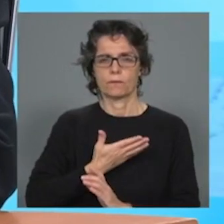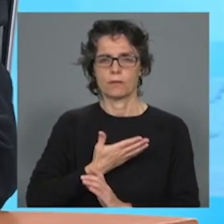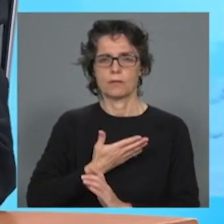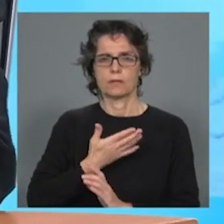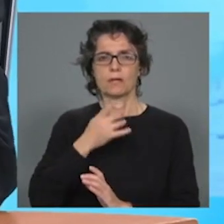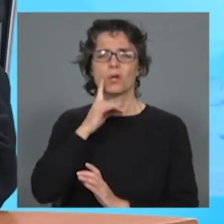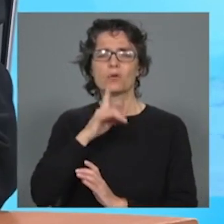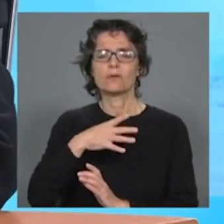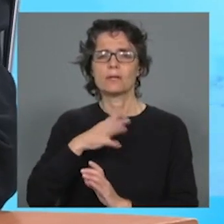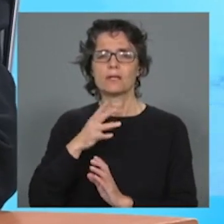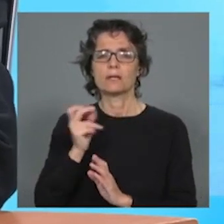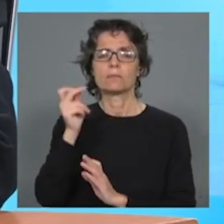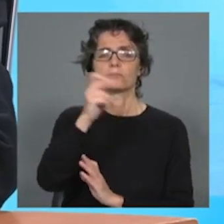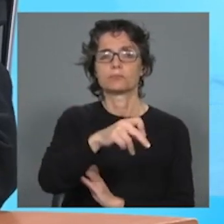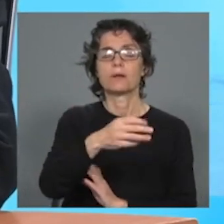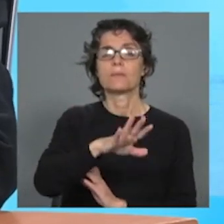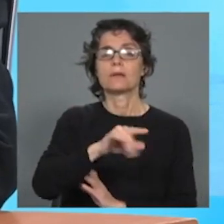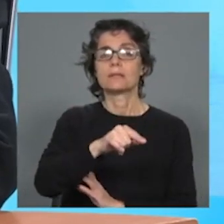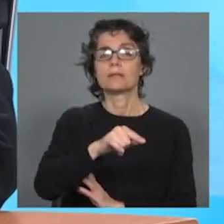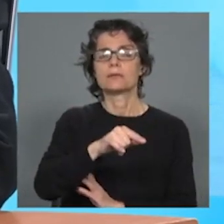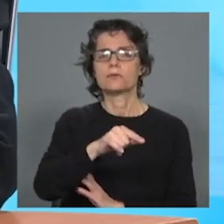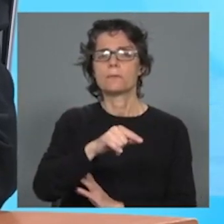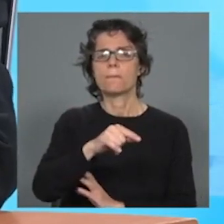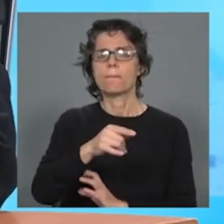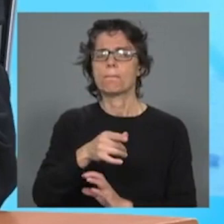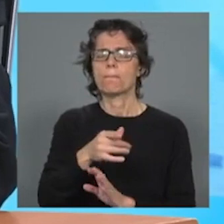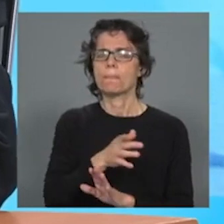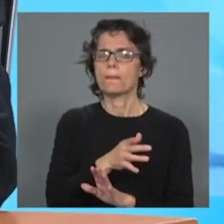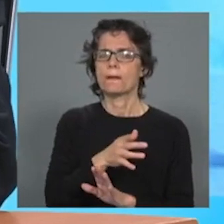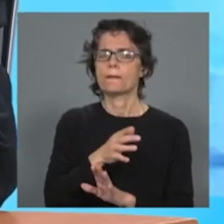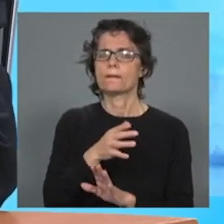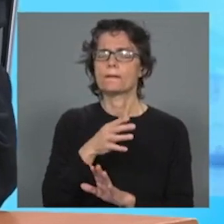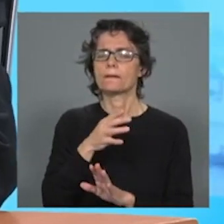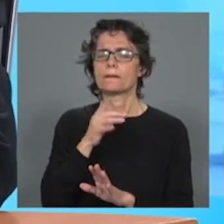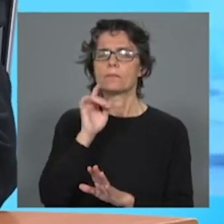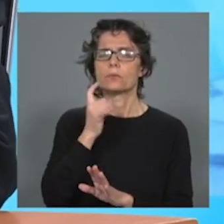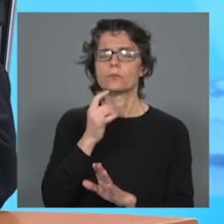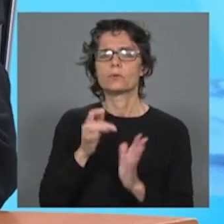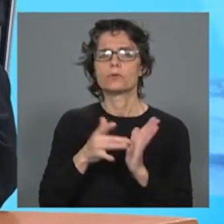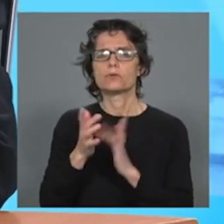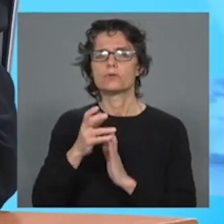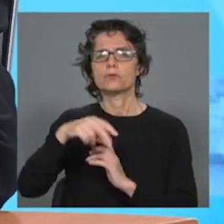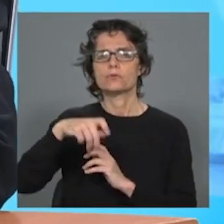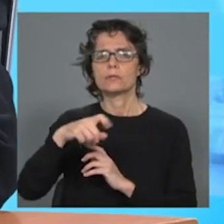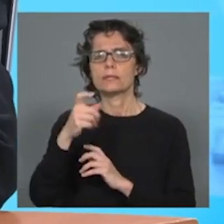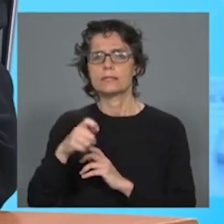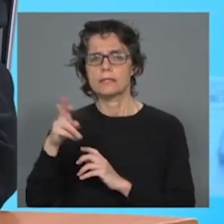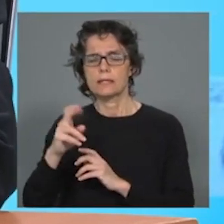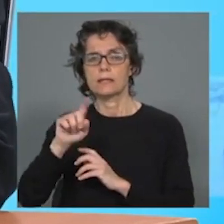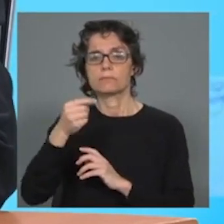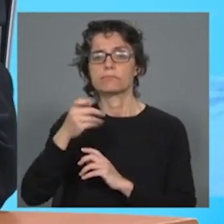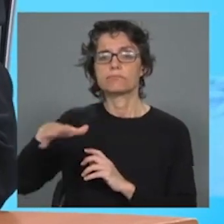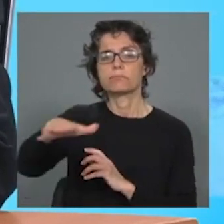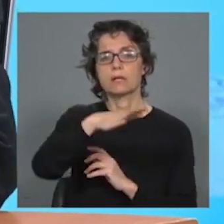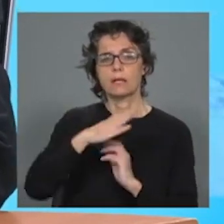mas não vai diretamente, quer encontrar Jesus também em Nazaré, por isso vai à Terra Santa, quer